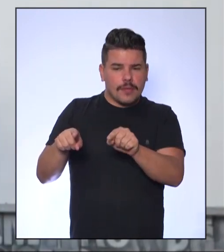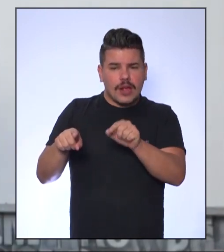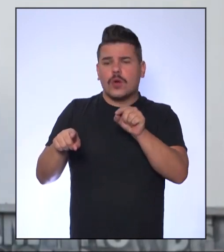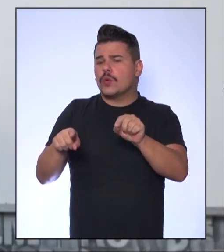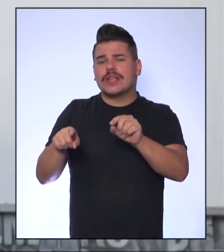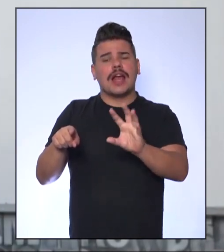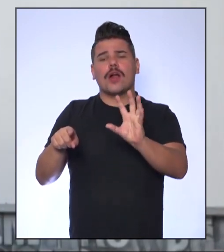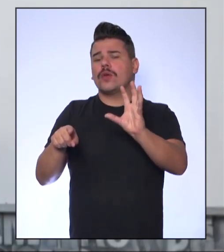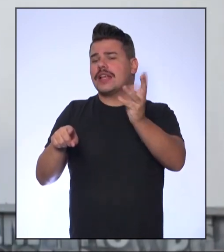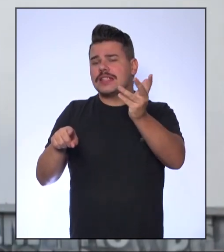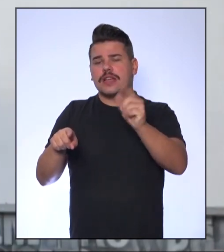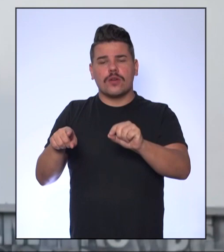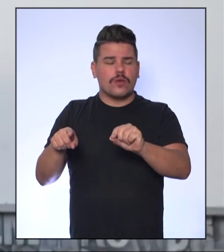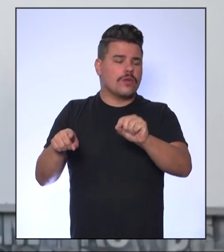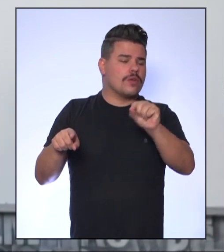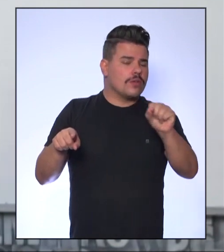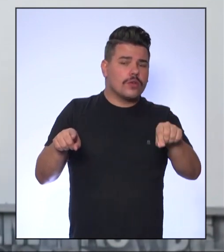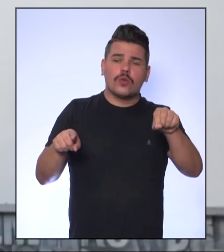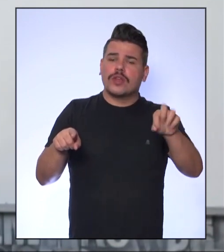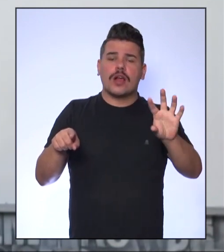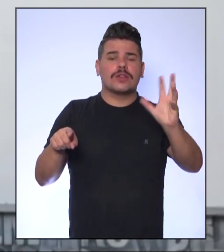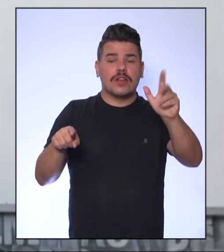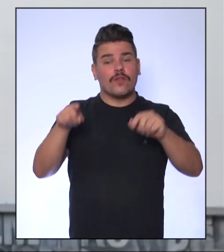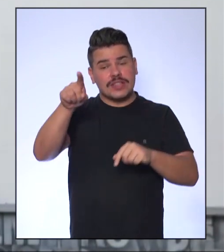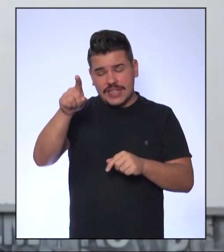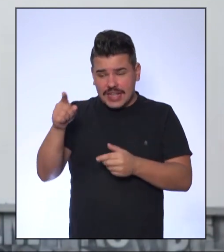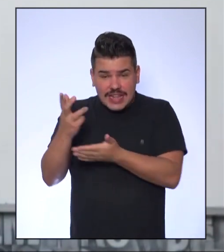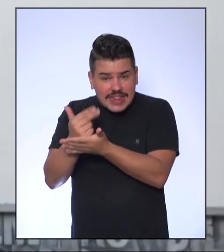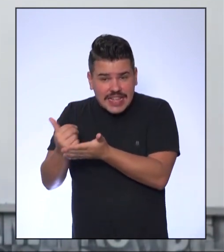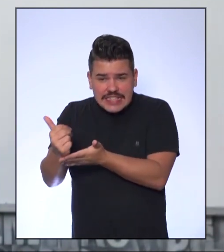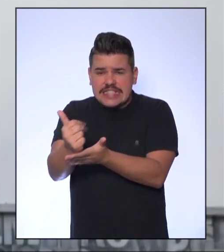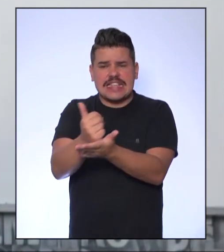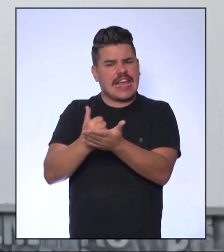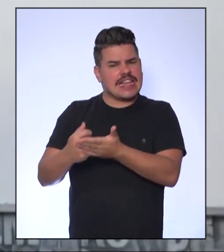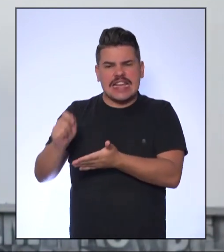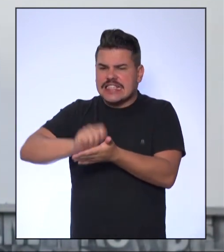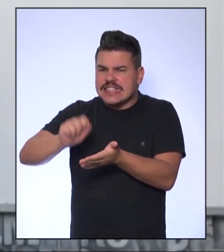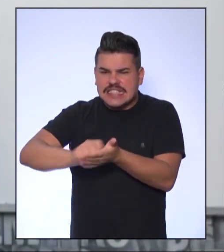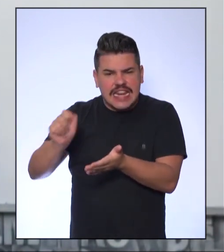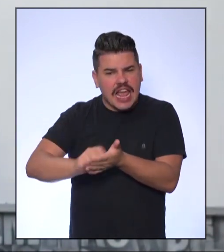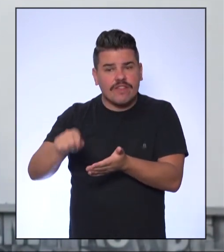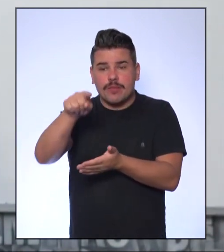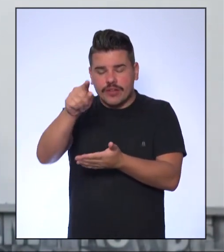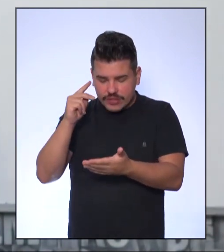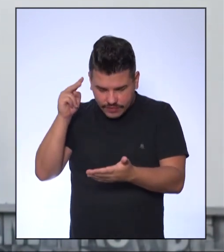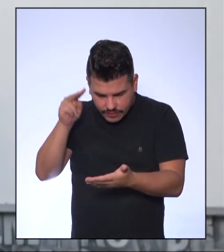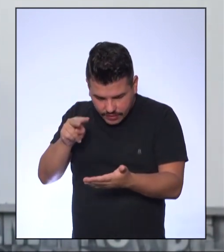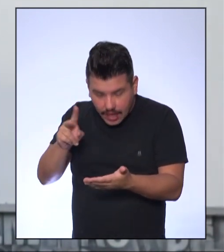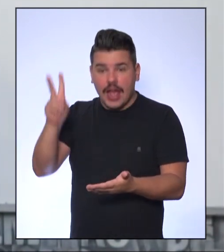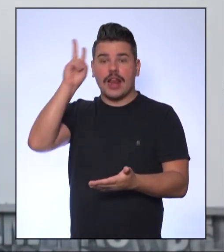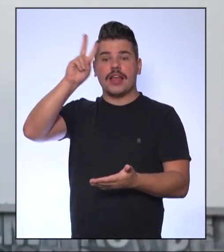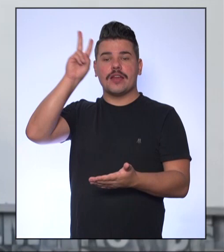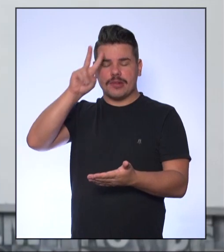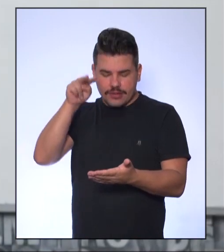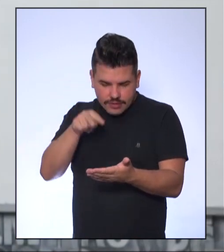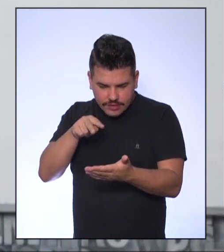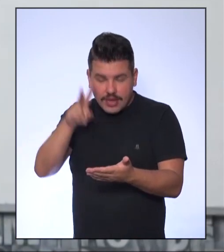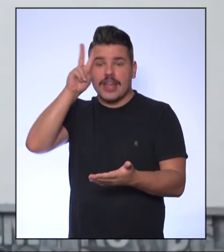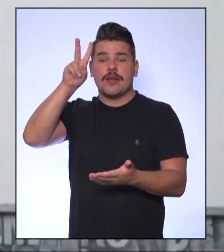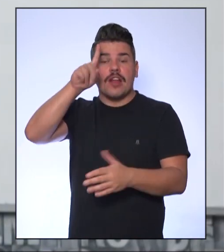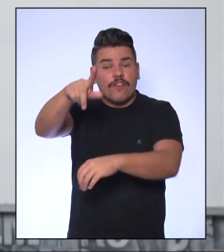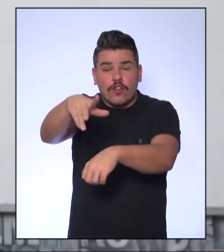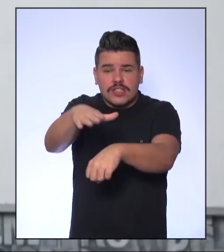os seus gatilhos de memória. Então, quando você for revisar, bateu o olho, destravou o gatilho, você vai embora. Tá? Elemento